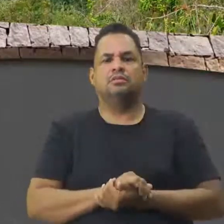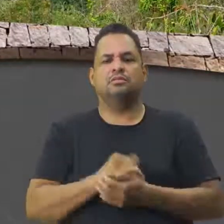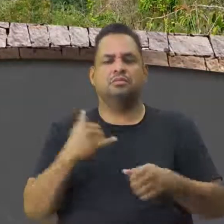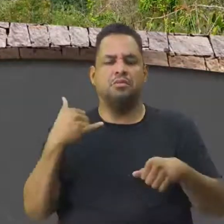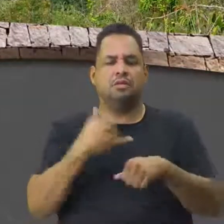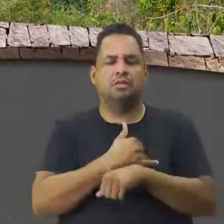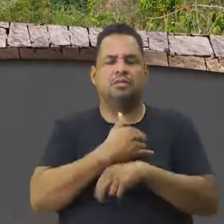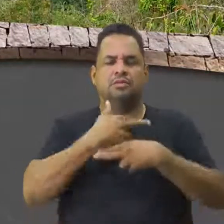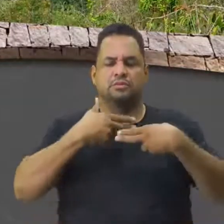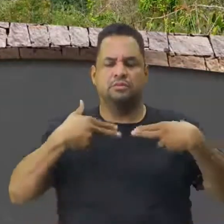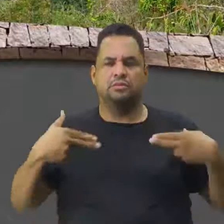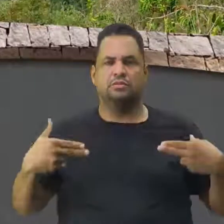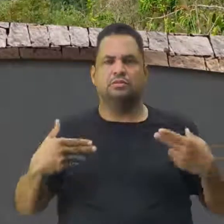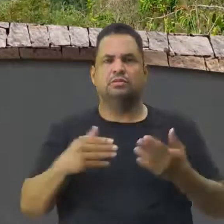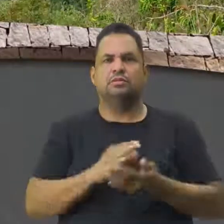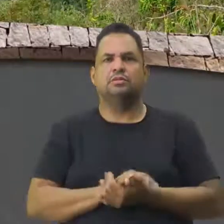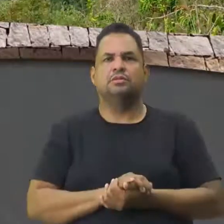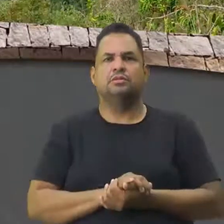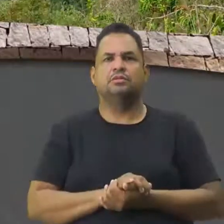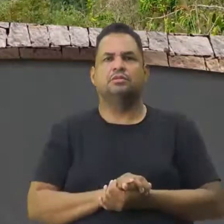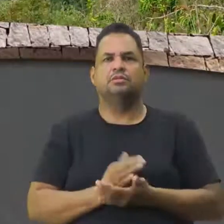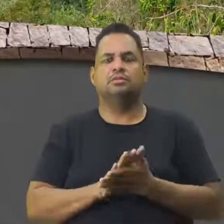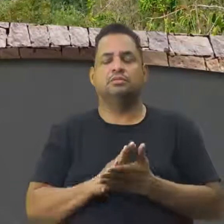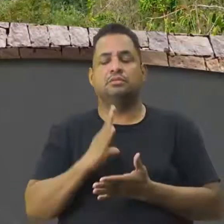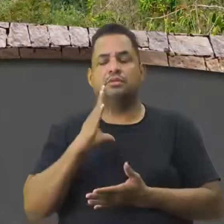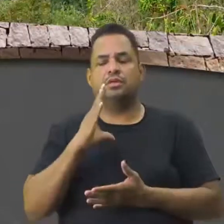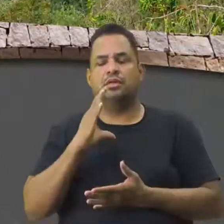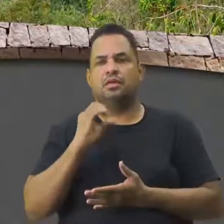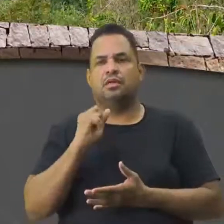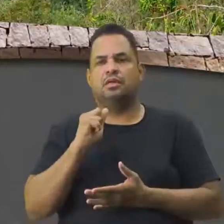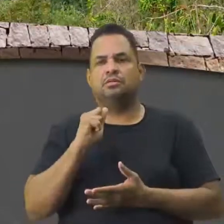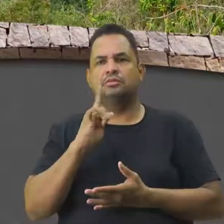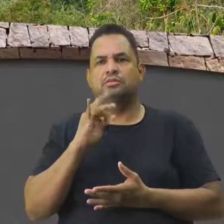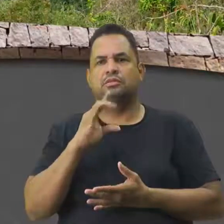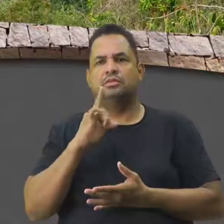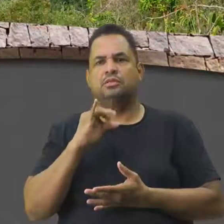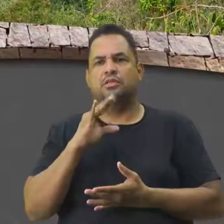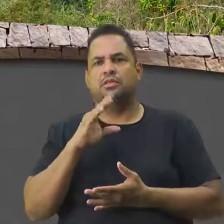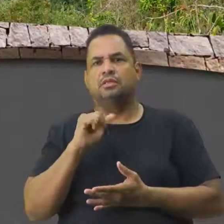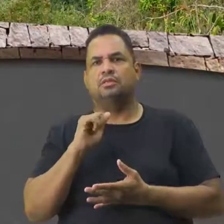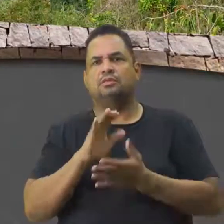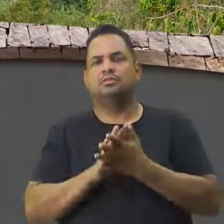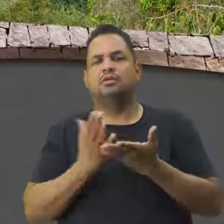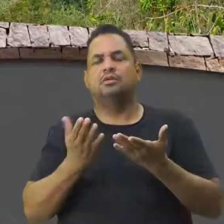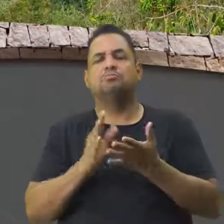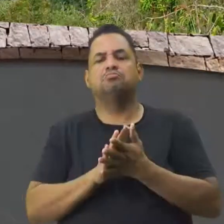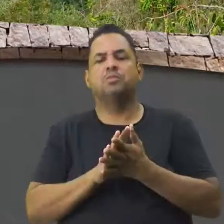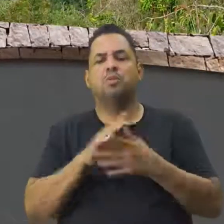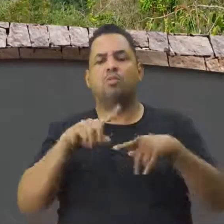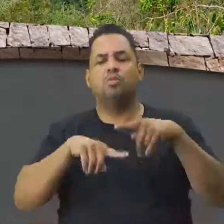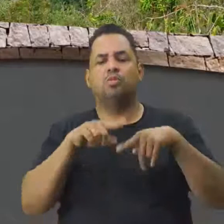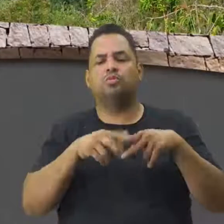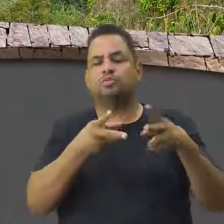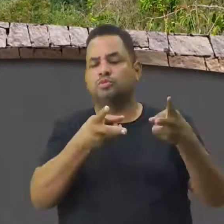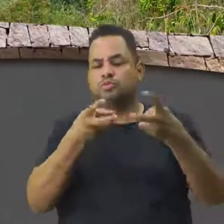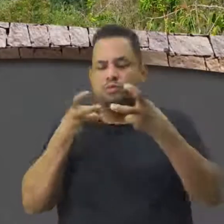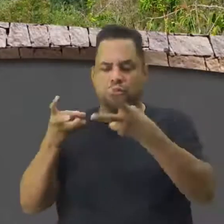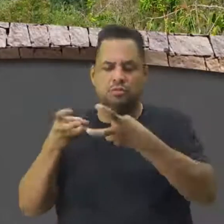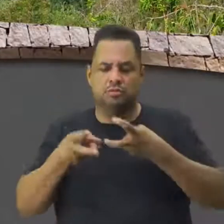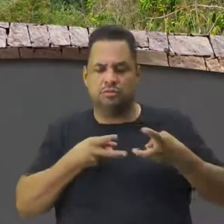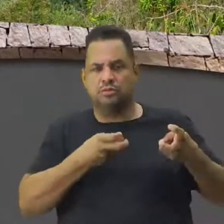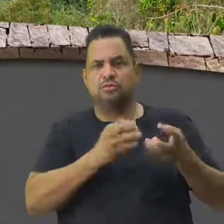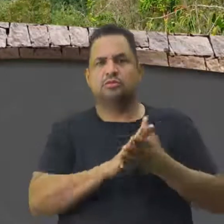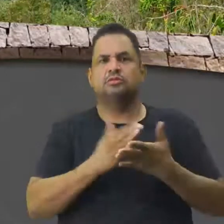metalúrgica. E essa casterita, ela é um produto extrativista, extrativismo